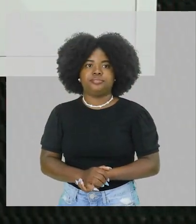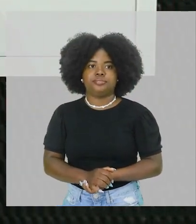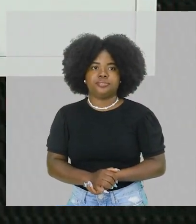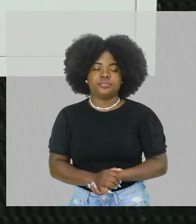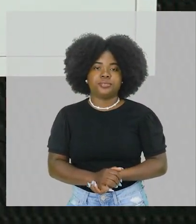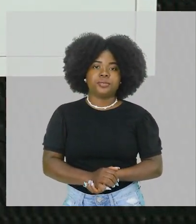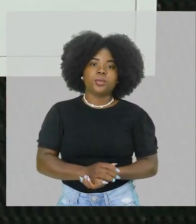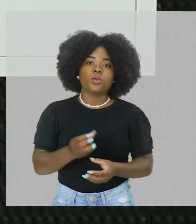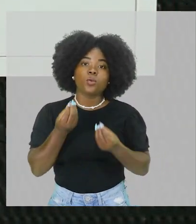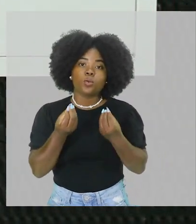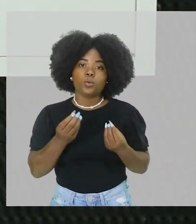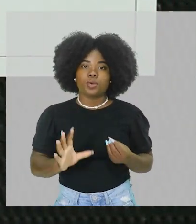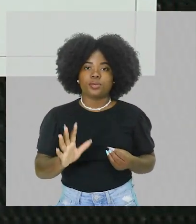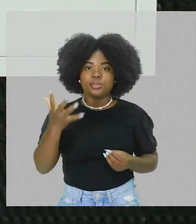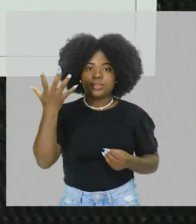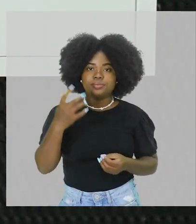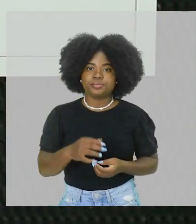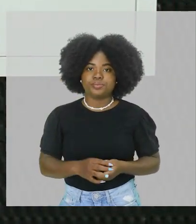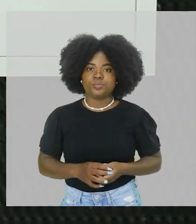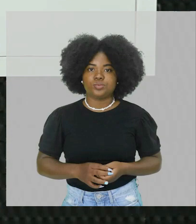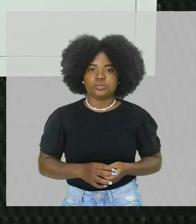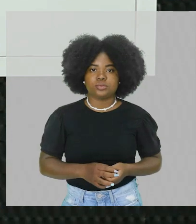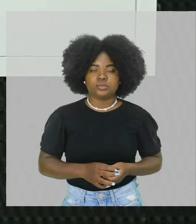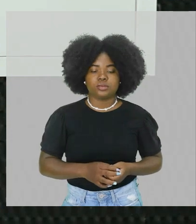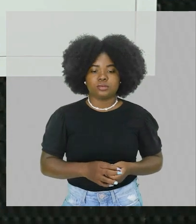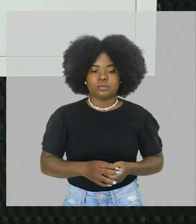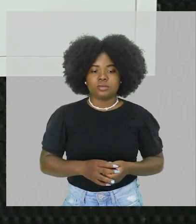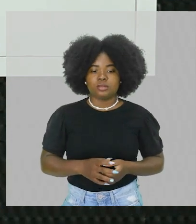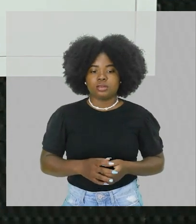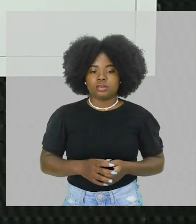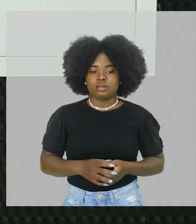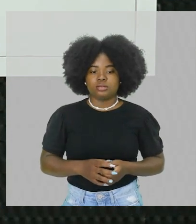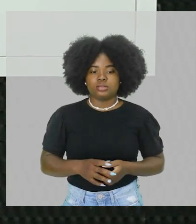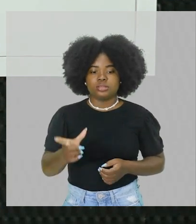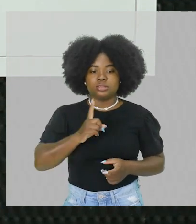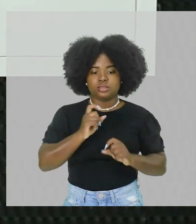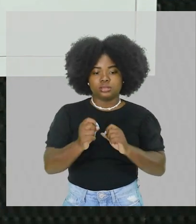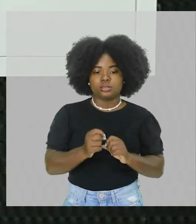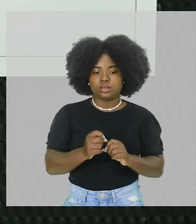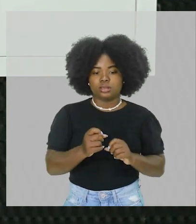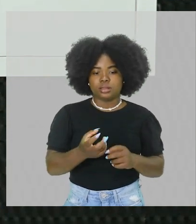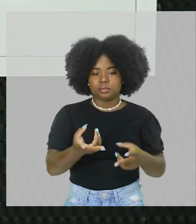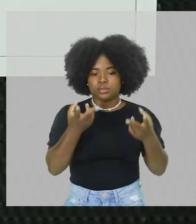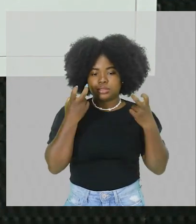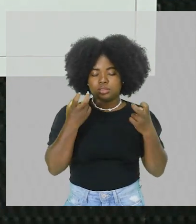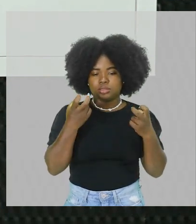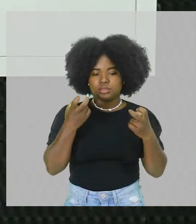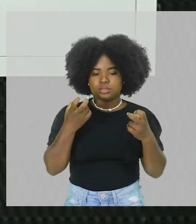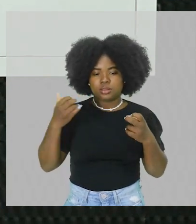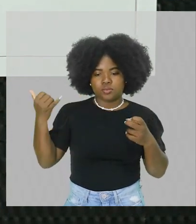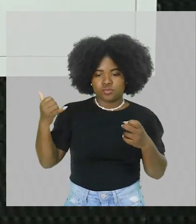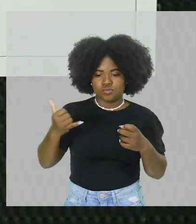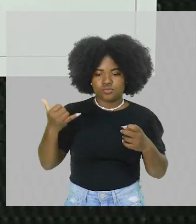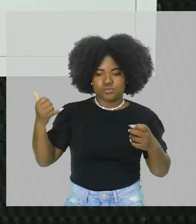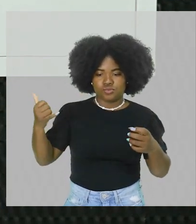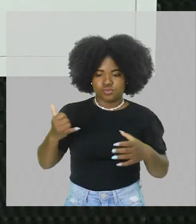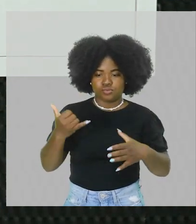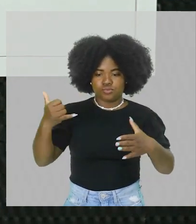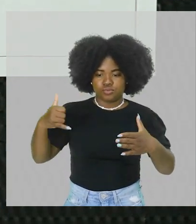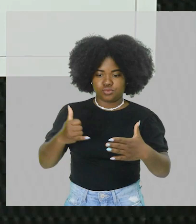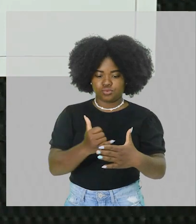eles nascem da observação da passagem da corrente elétrica por condutores